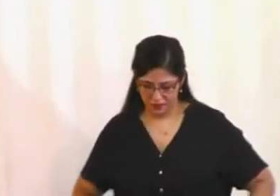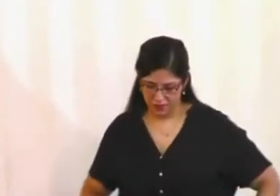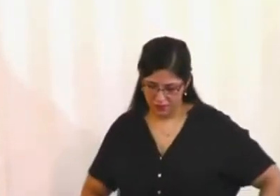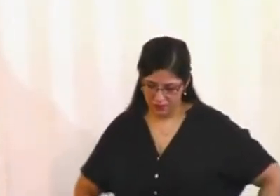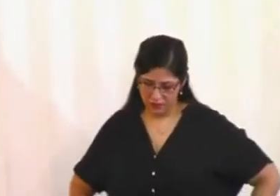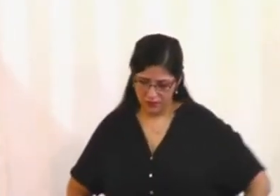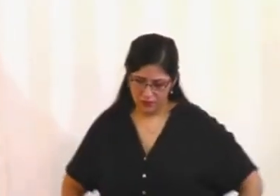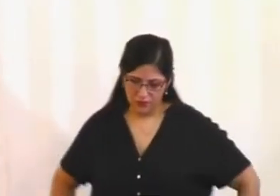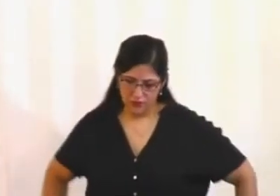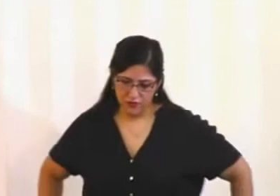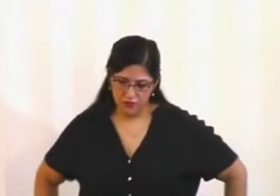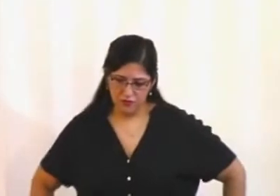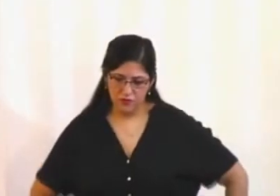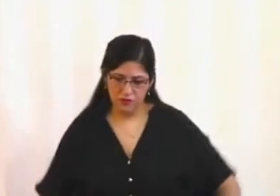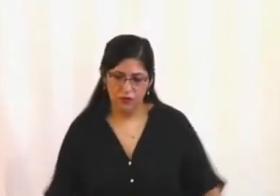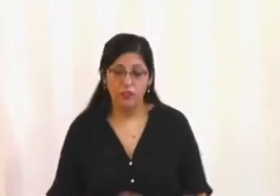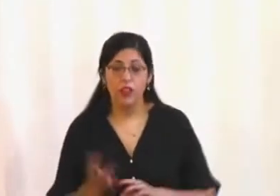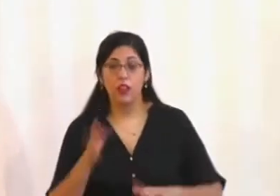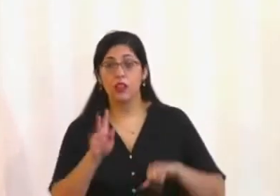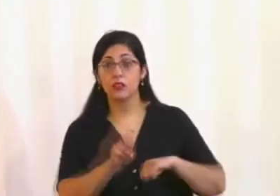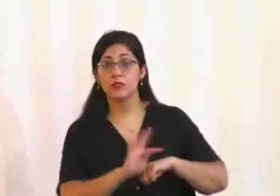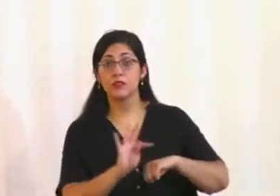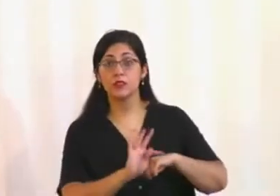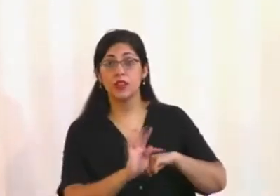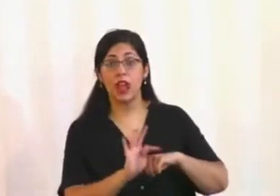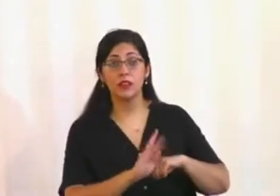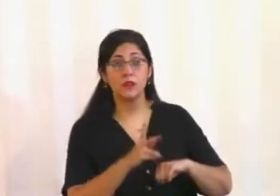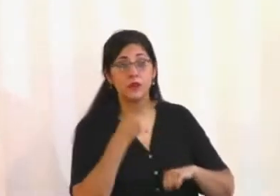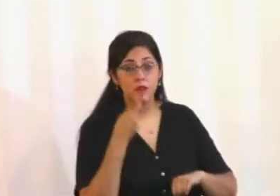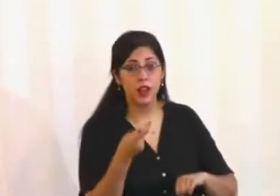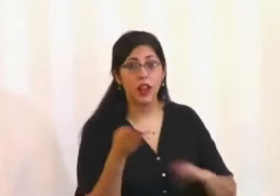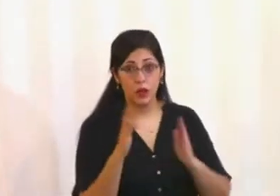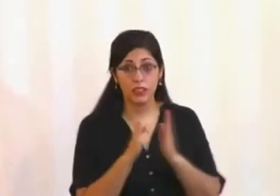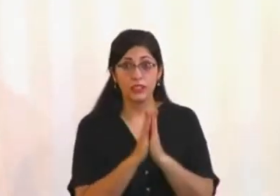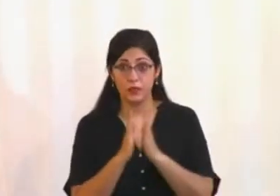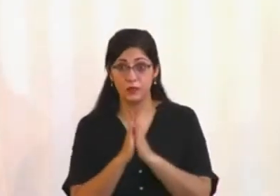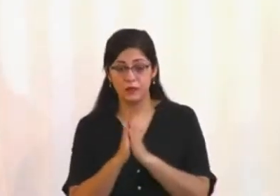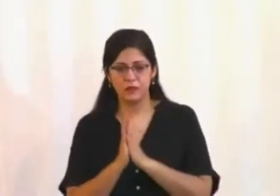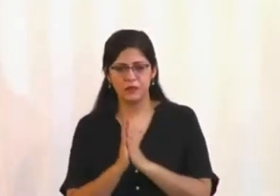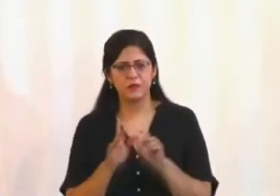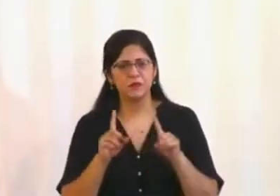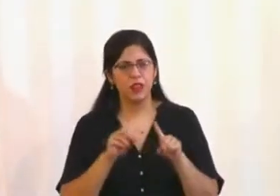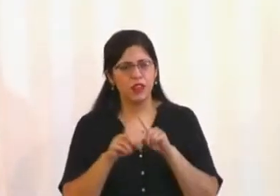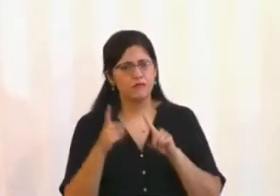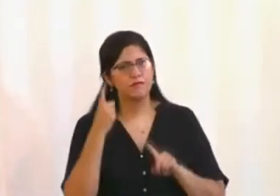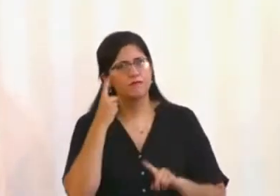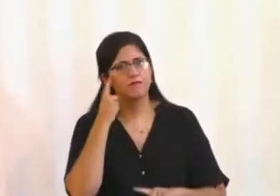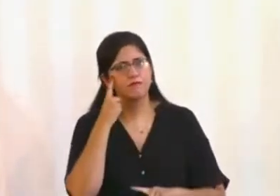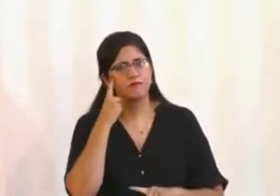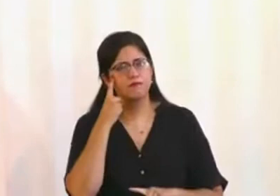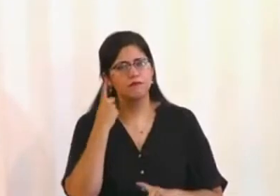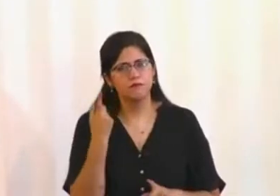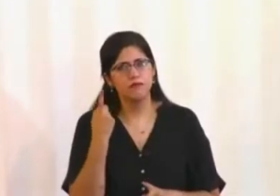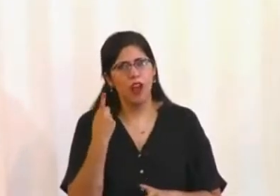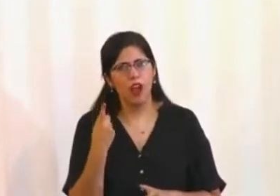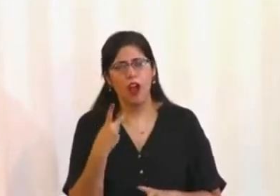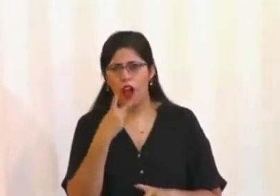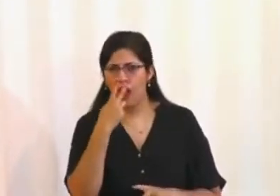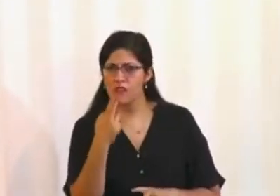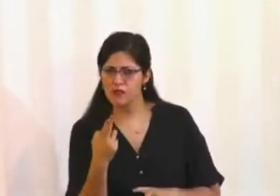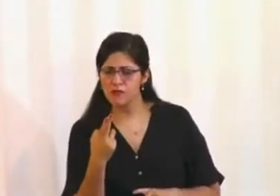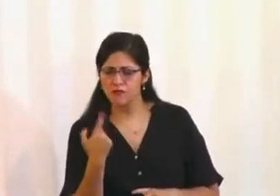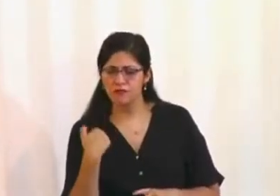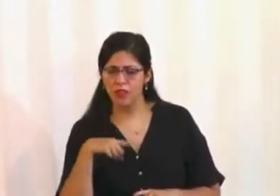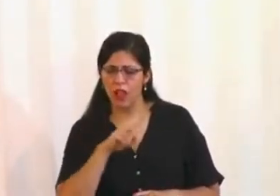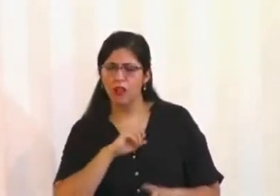da oração, porque ele vai logo em seguida falar do momento em que Elias orou, eu me identifico com Elias. E quero te